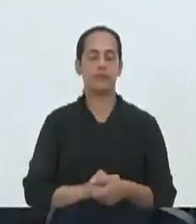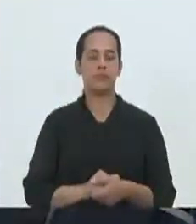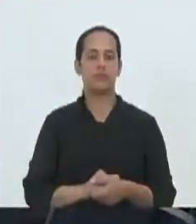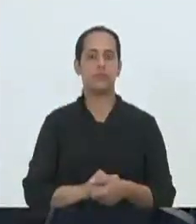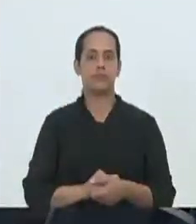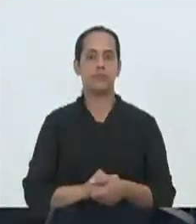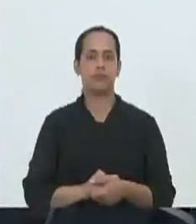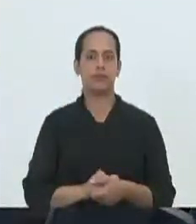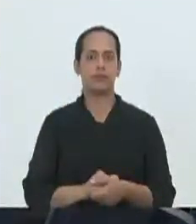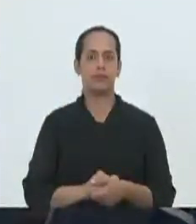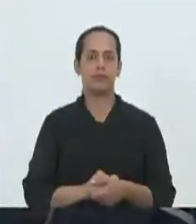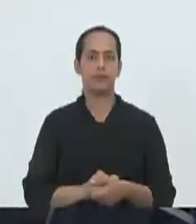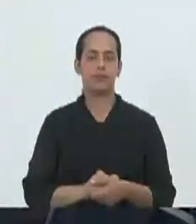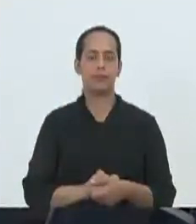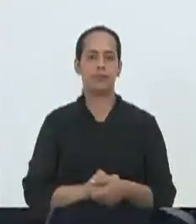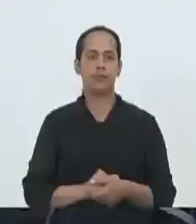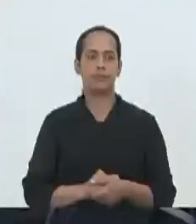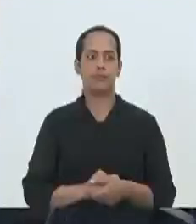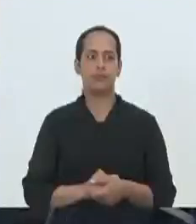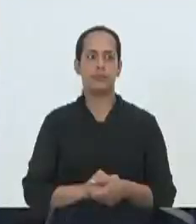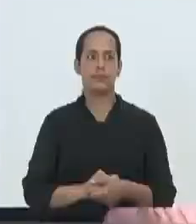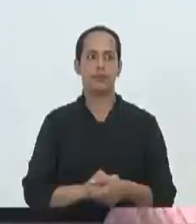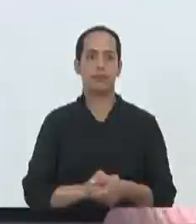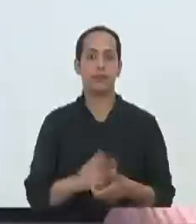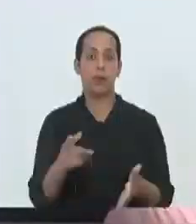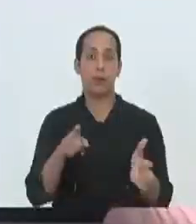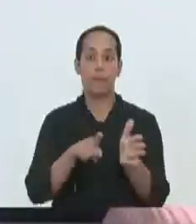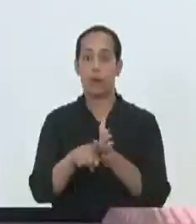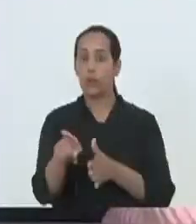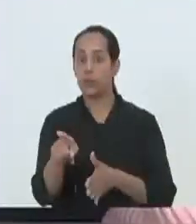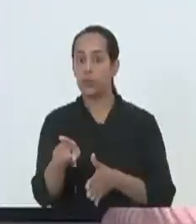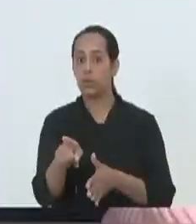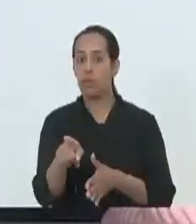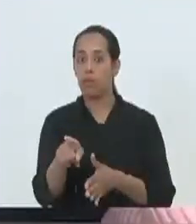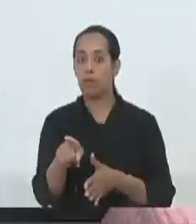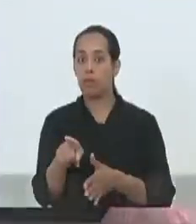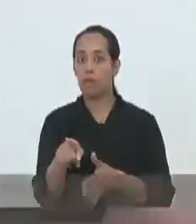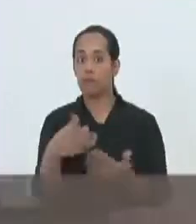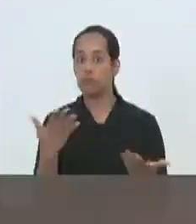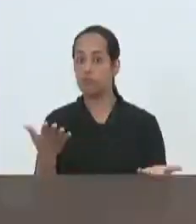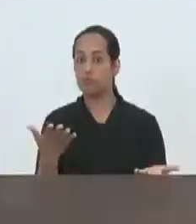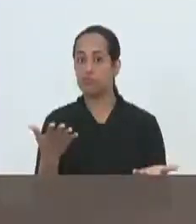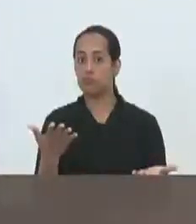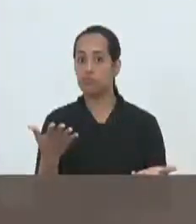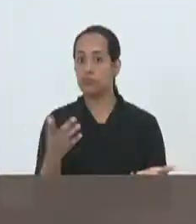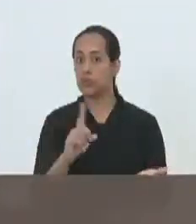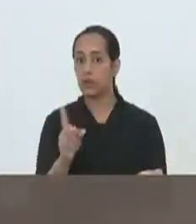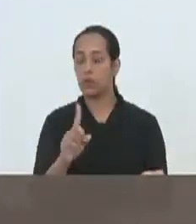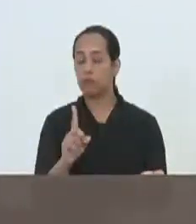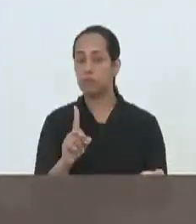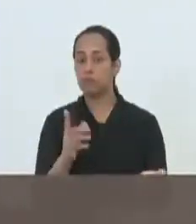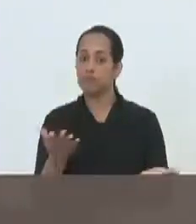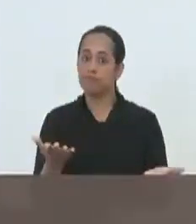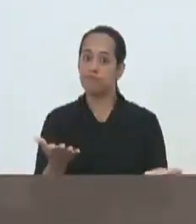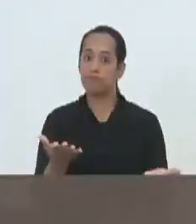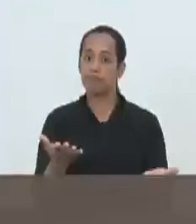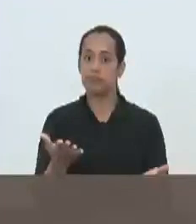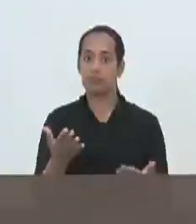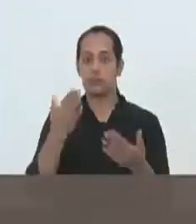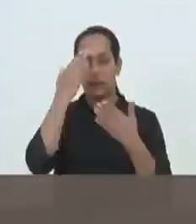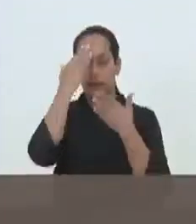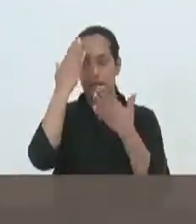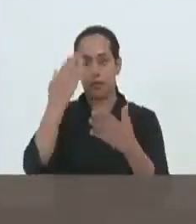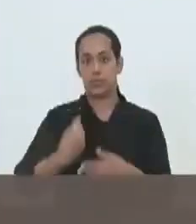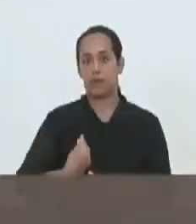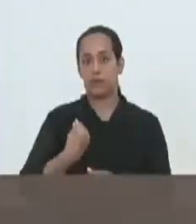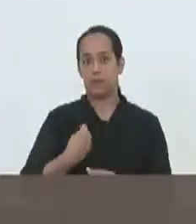frente Bom se não houver mais perguntas eu agradeço a presença de todos nome do